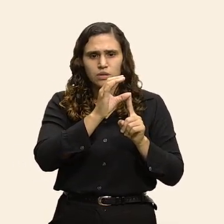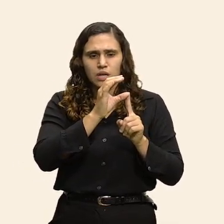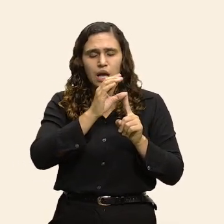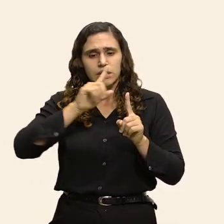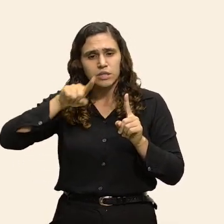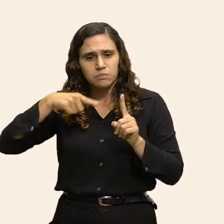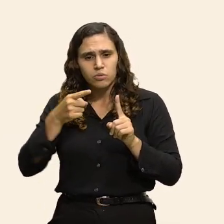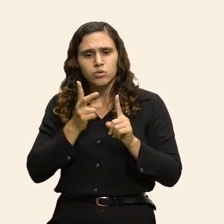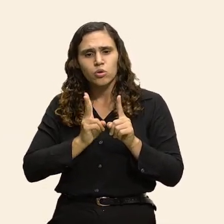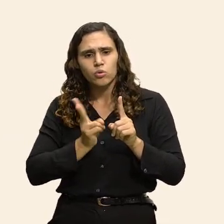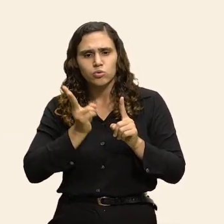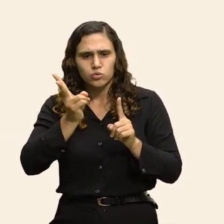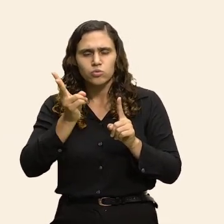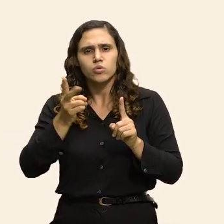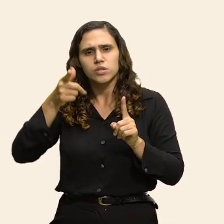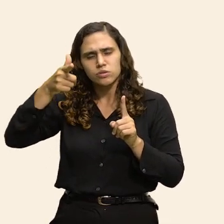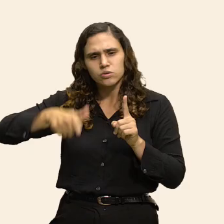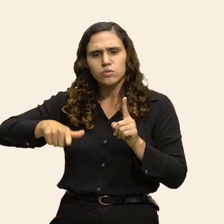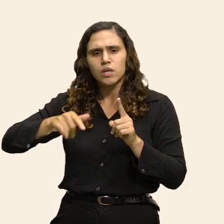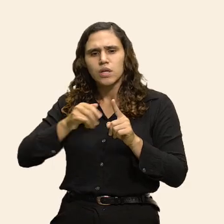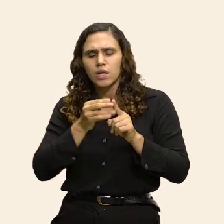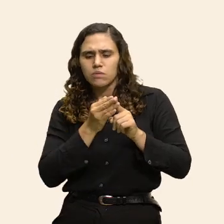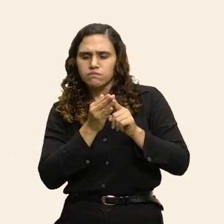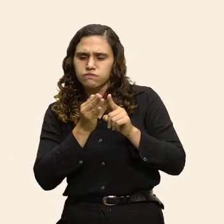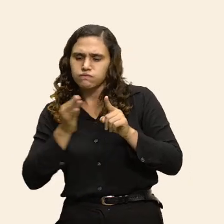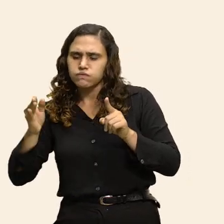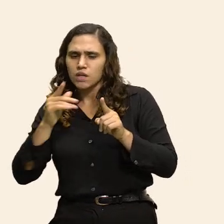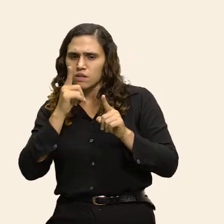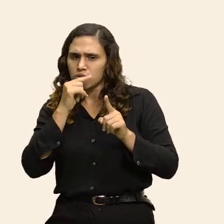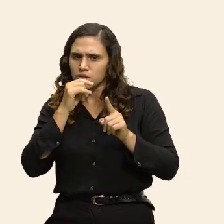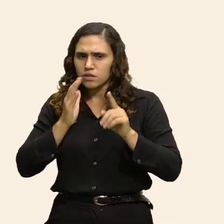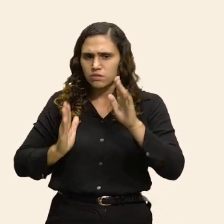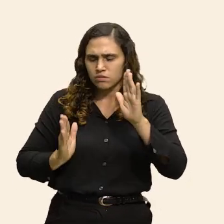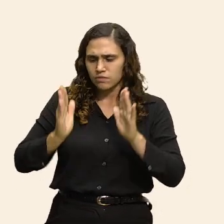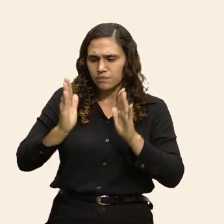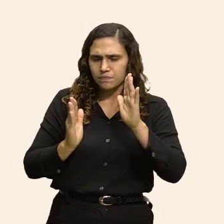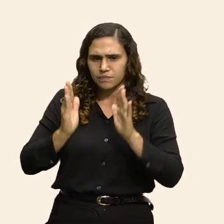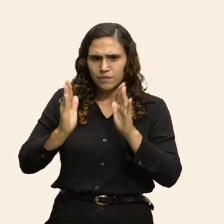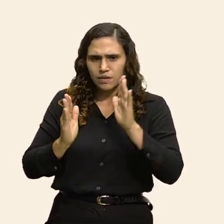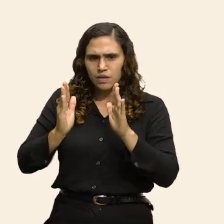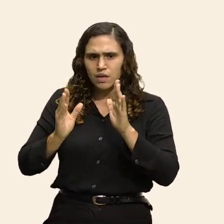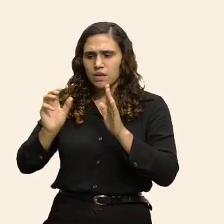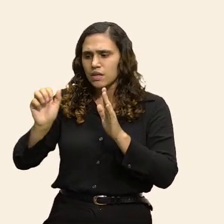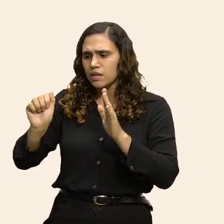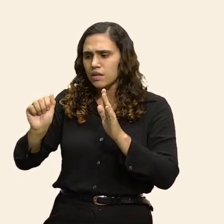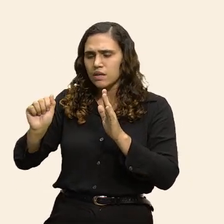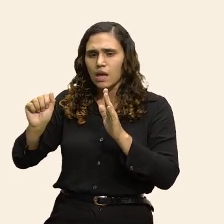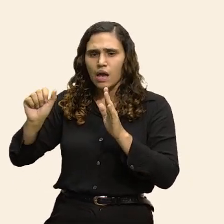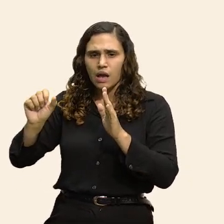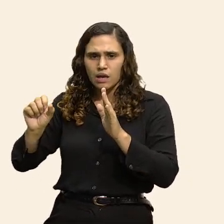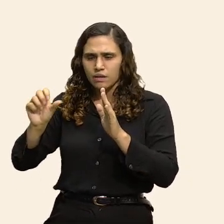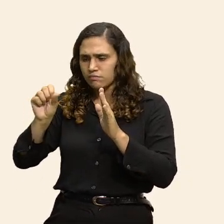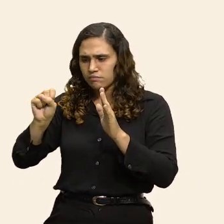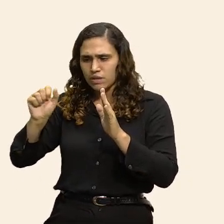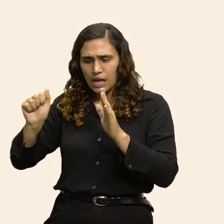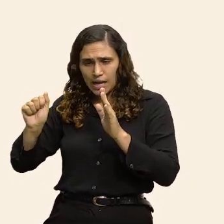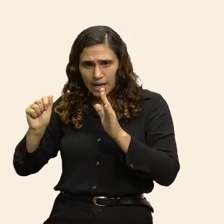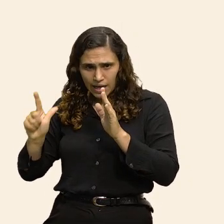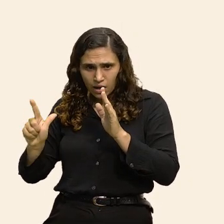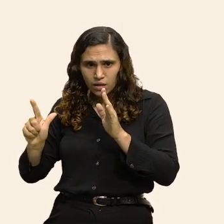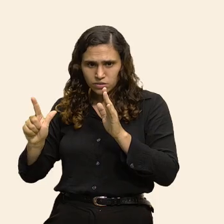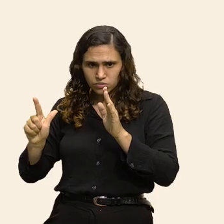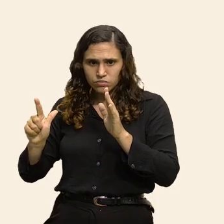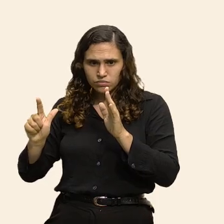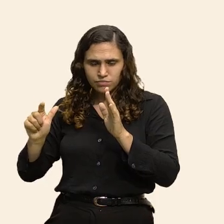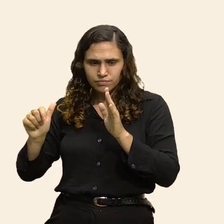onde ela fica na fase líquida e na fase gasosa ao mesmo tempo. Eu vou fornecendo calor para ela mudar